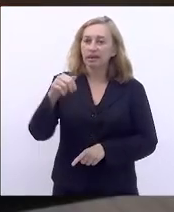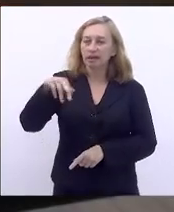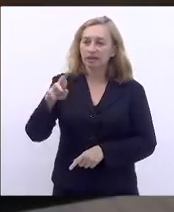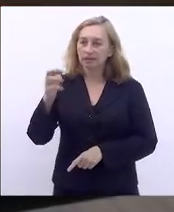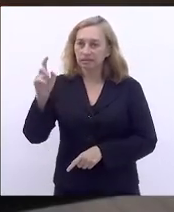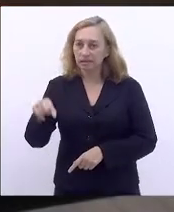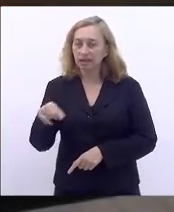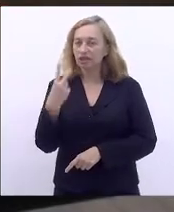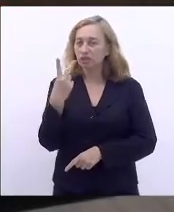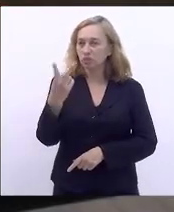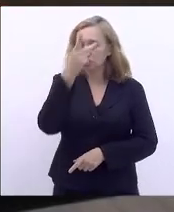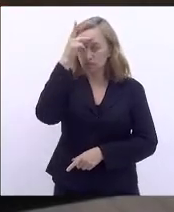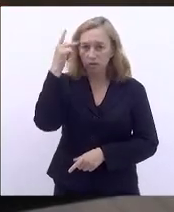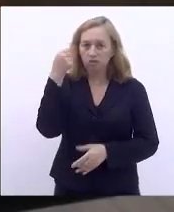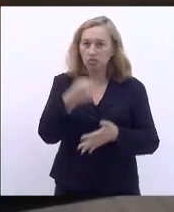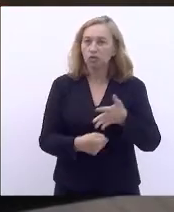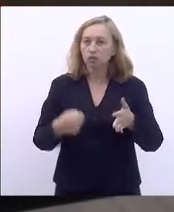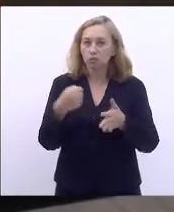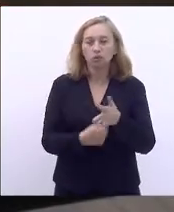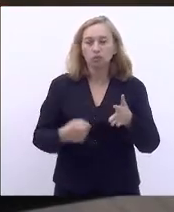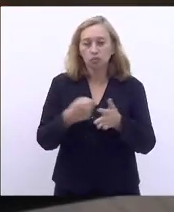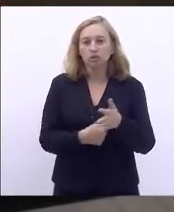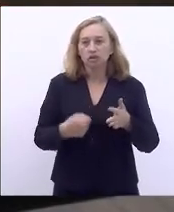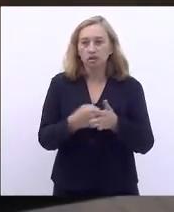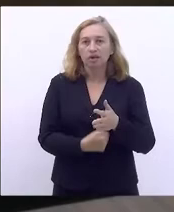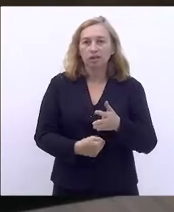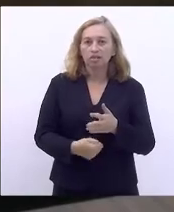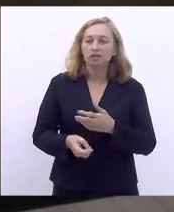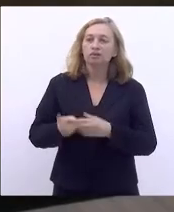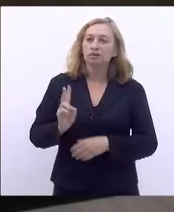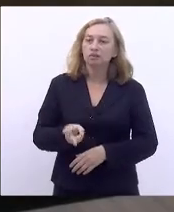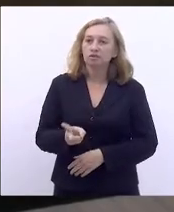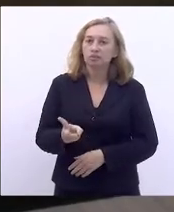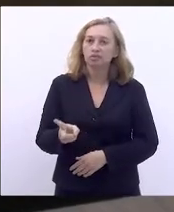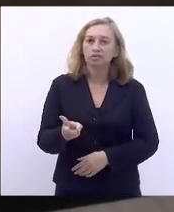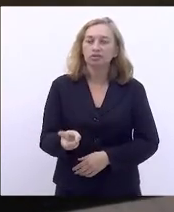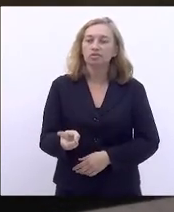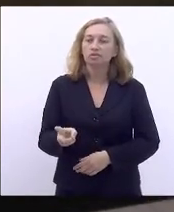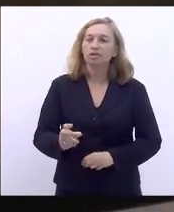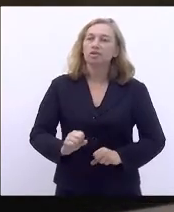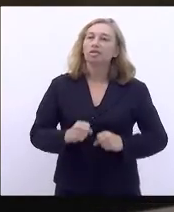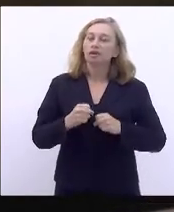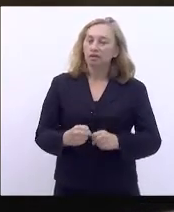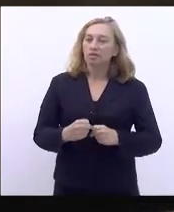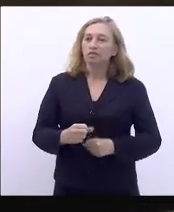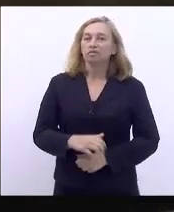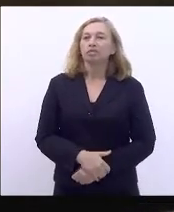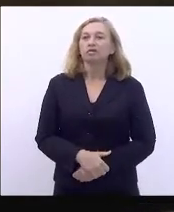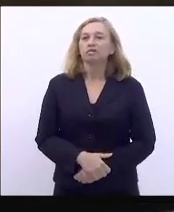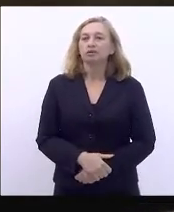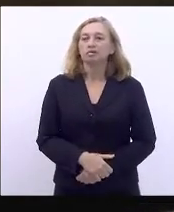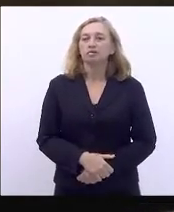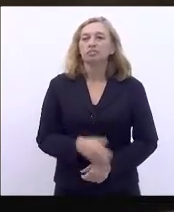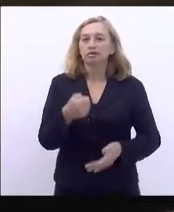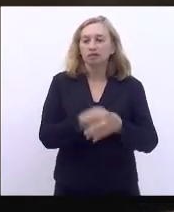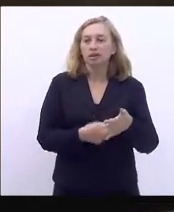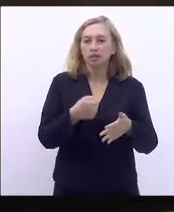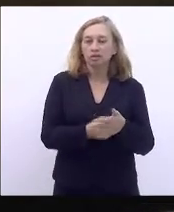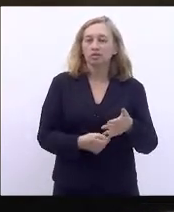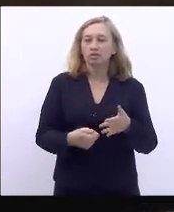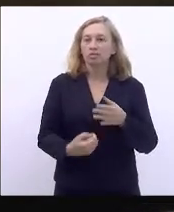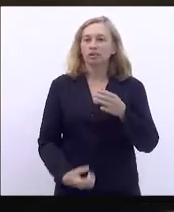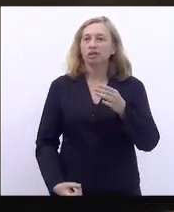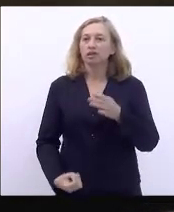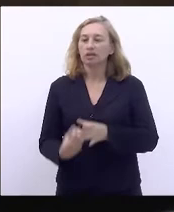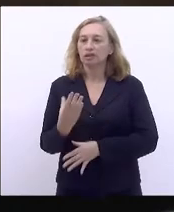dois lutadores constantes, permanentes, firmes, aguerridos na luta pela